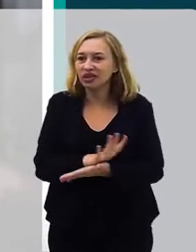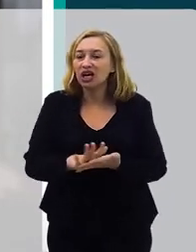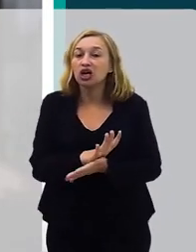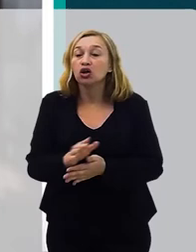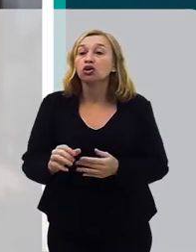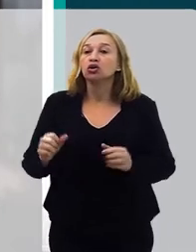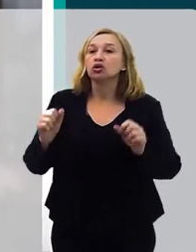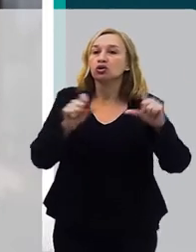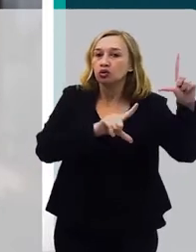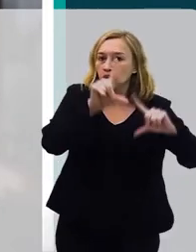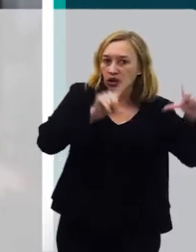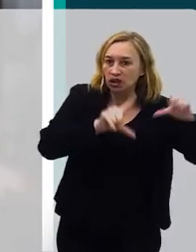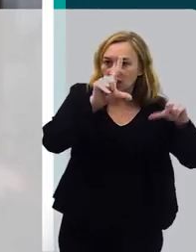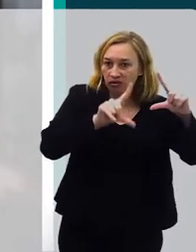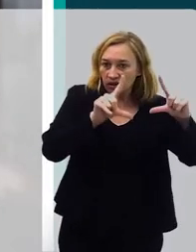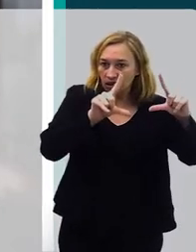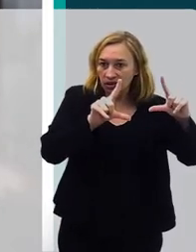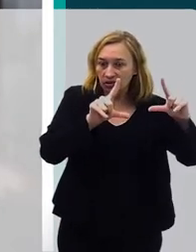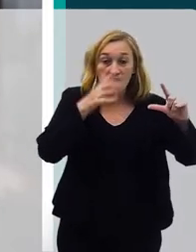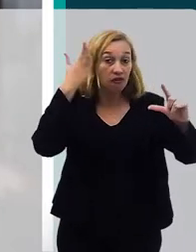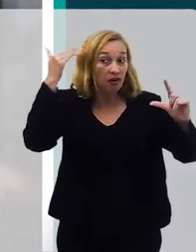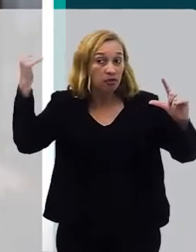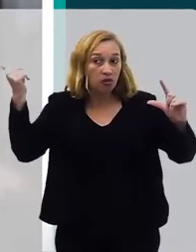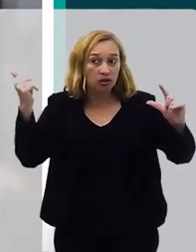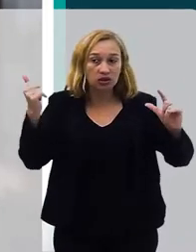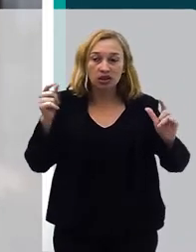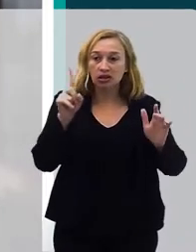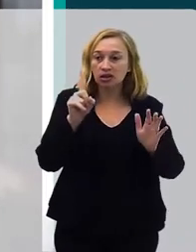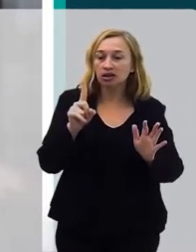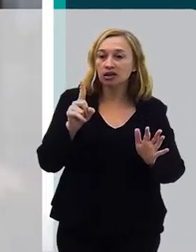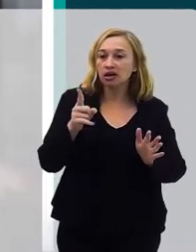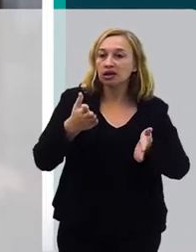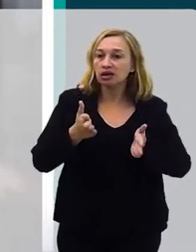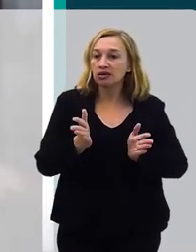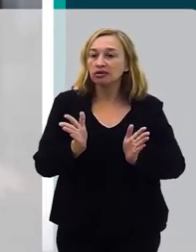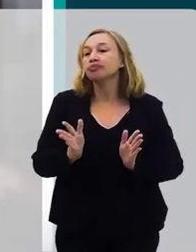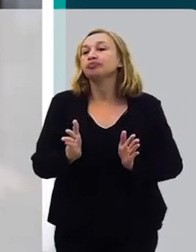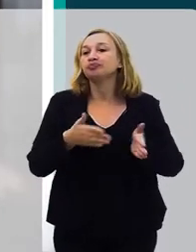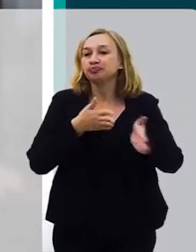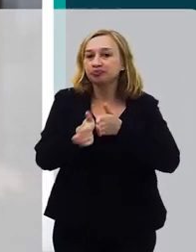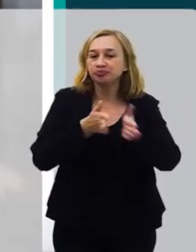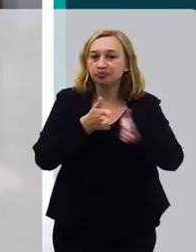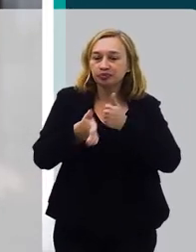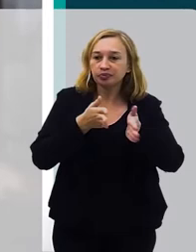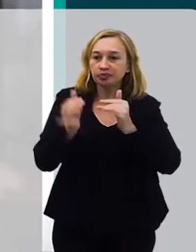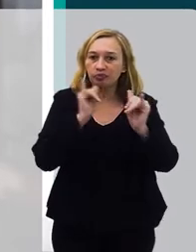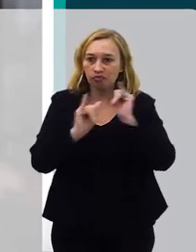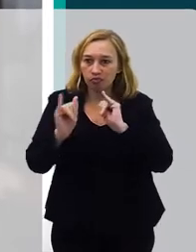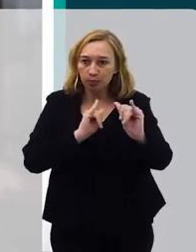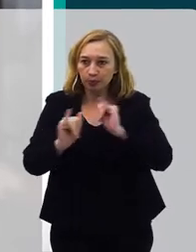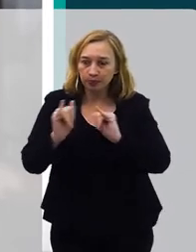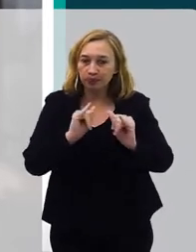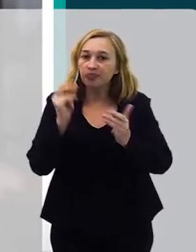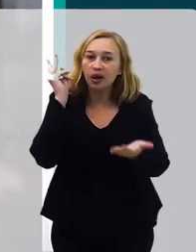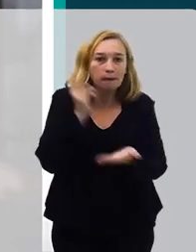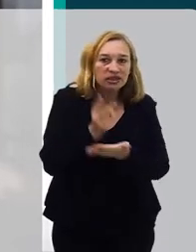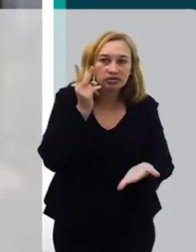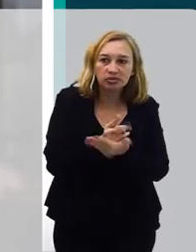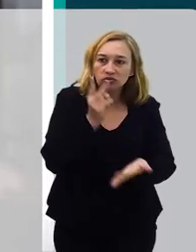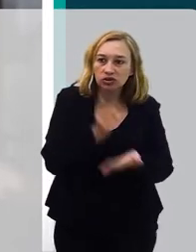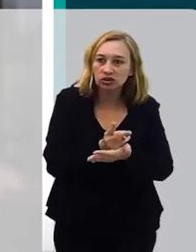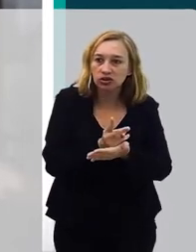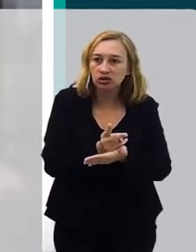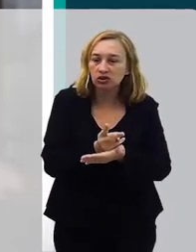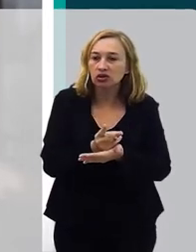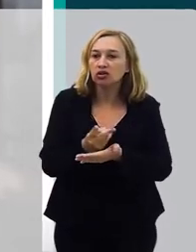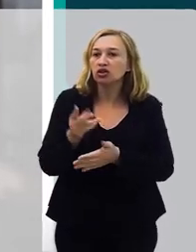pessoas jovens, com pessoas que têm menos de 30 anos, ou seja, pessoas que nasceram com acesso à informação, e mesmo